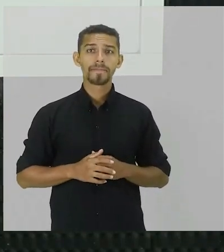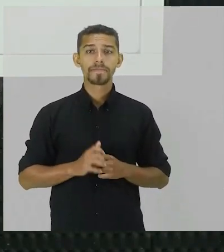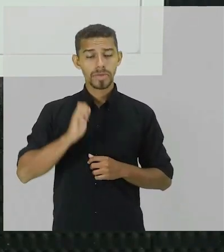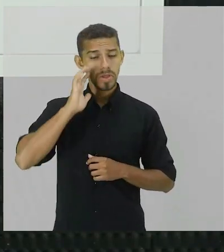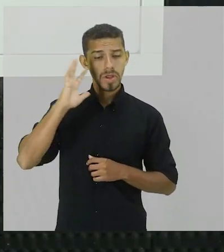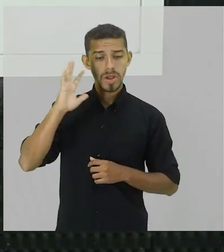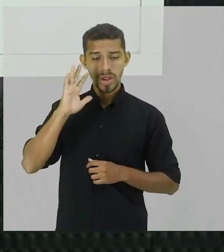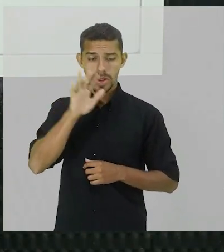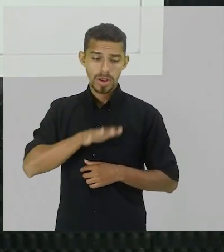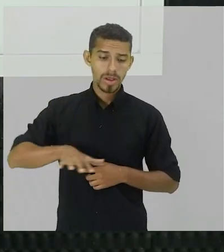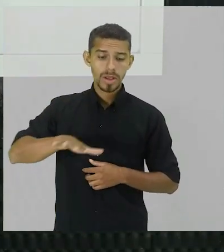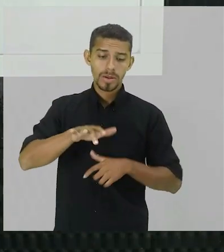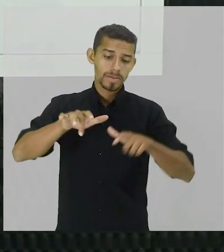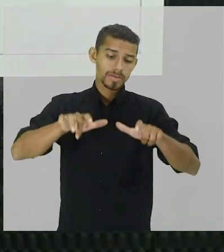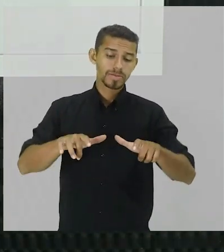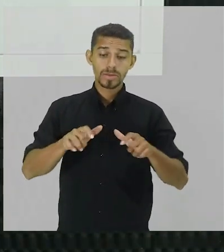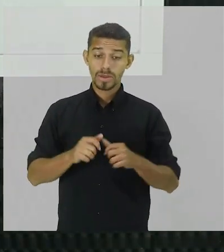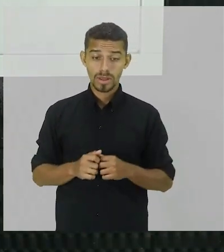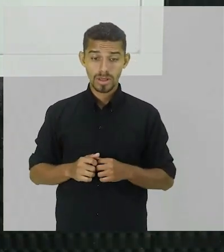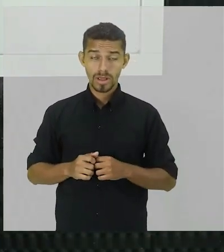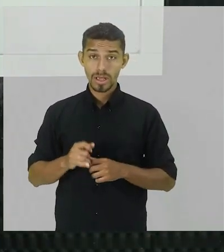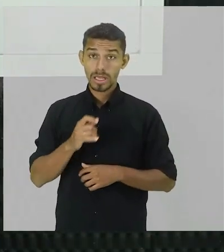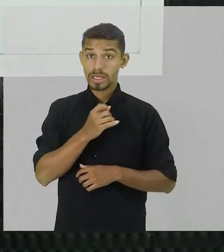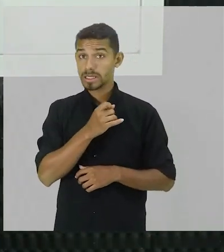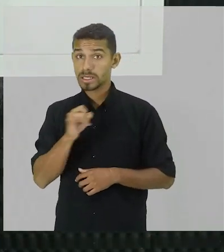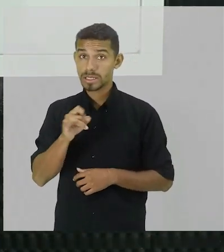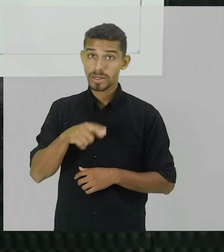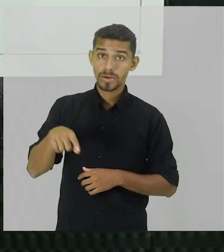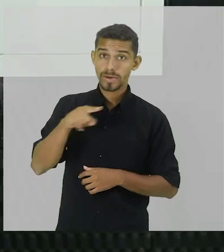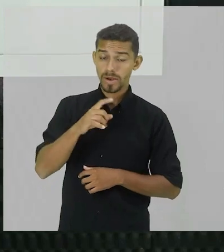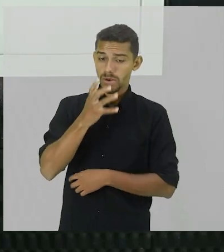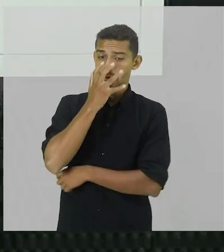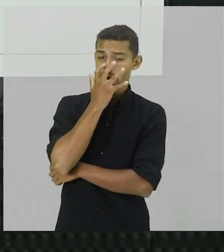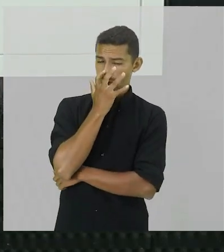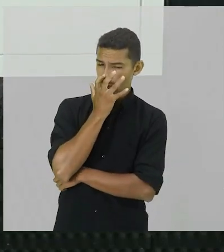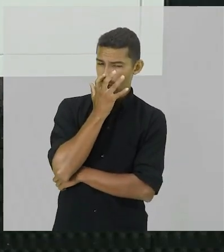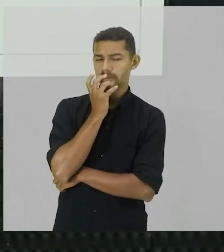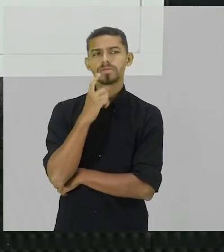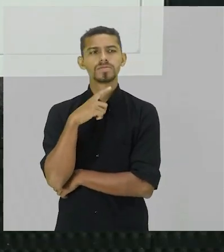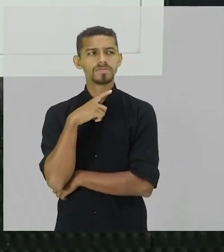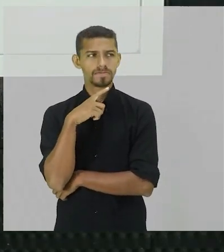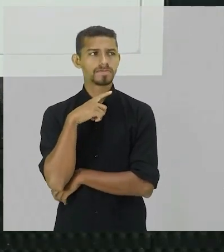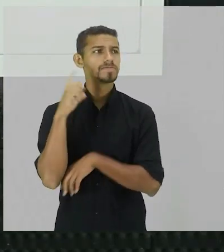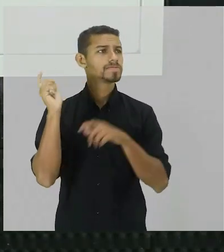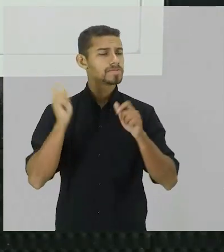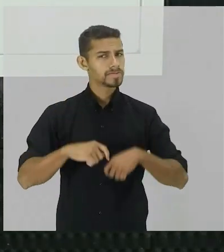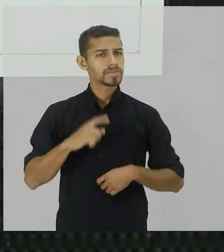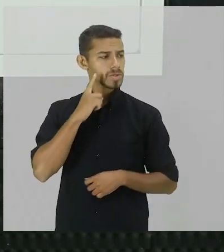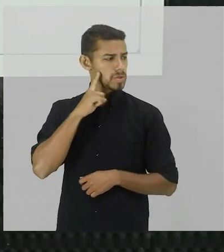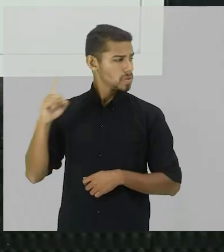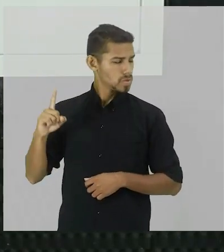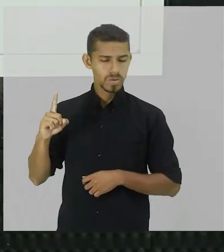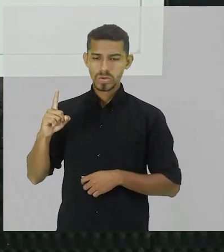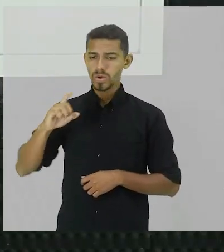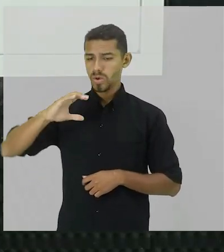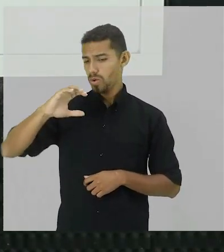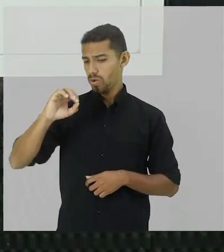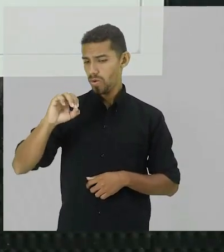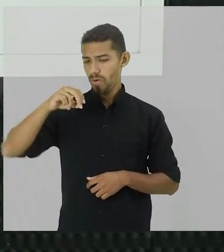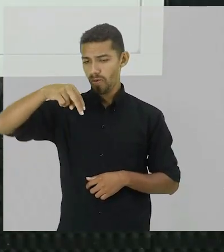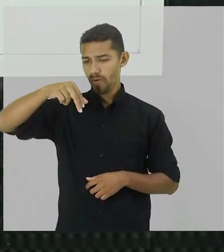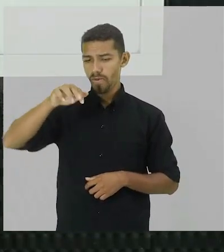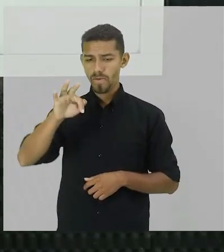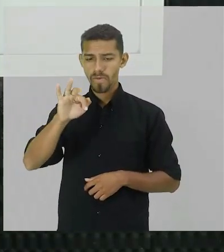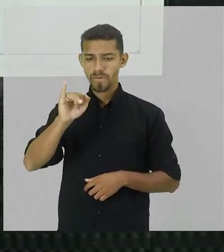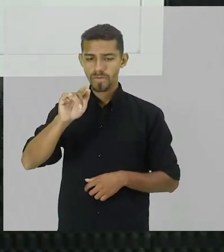iluminar essa região. Turma, se você observar bem a figura, isso aqui, ó, essa configuração, né,